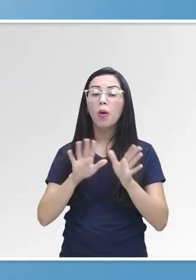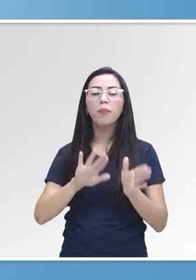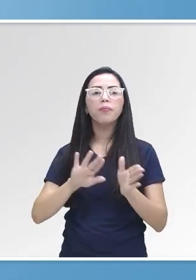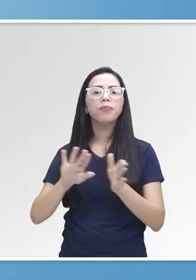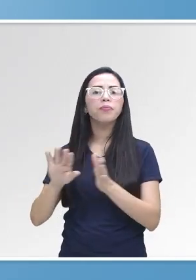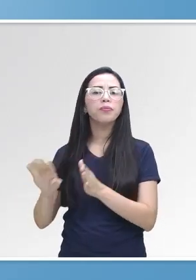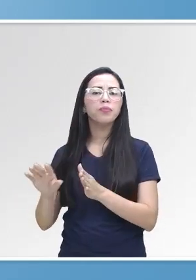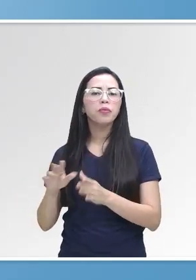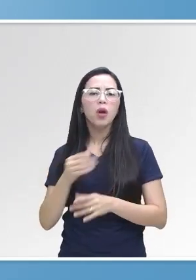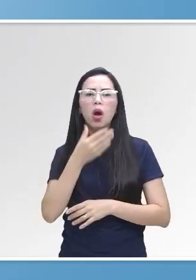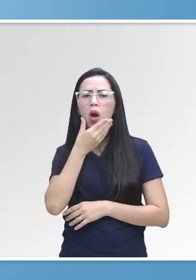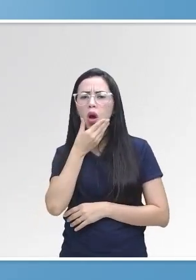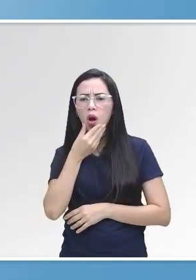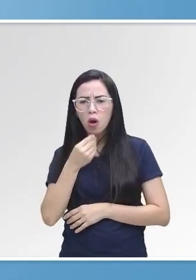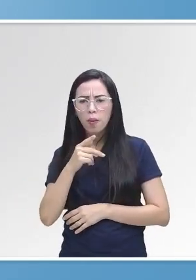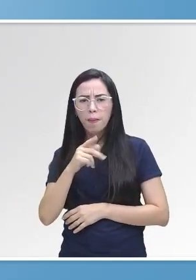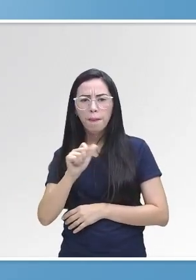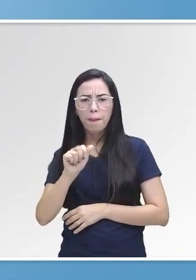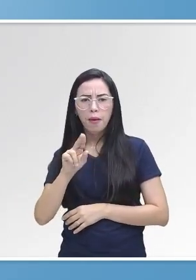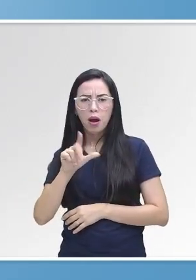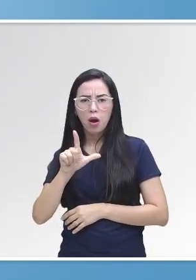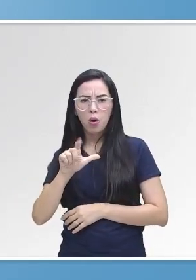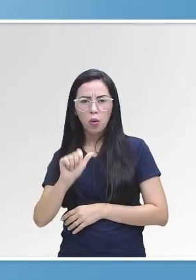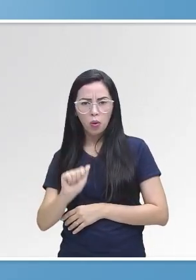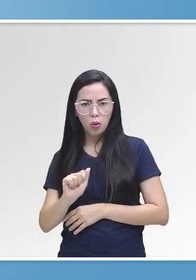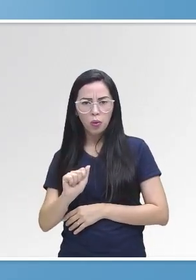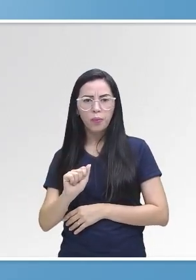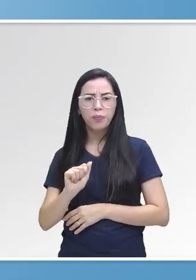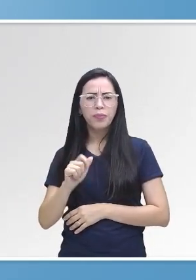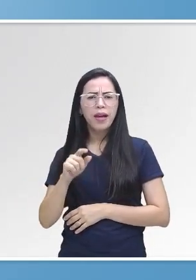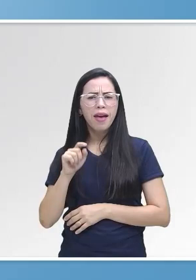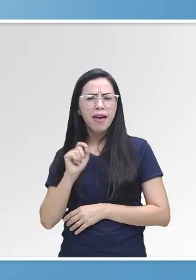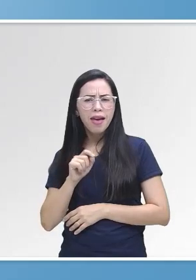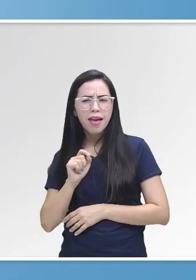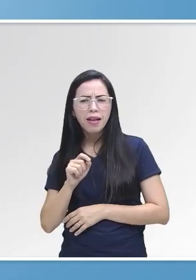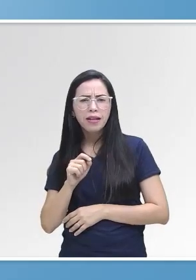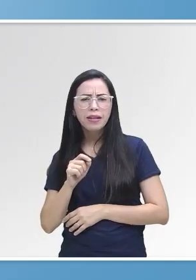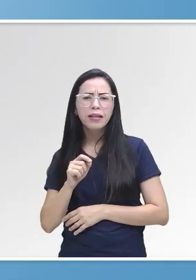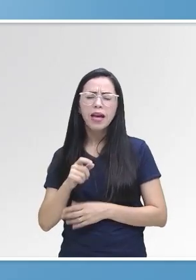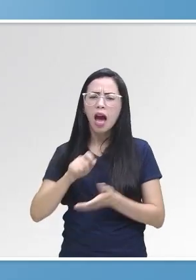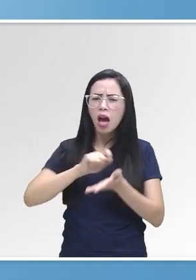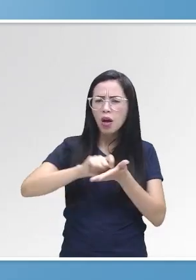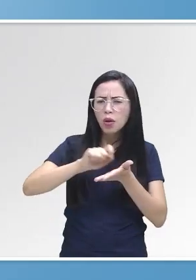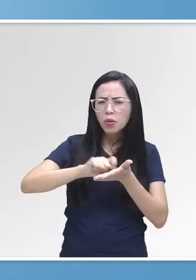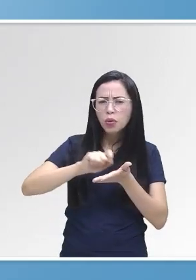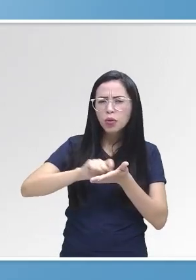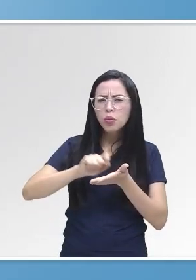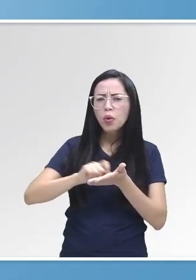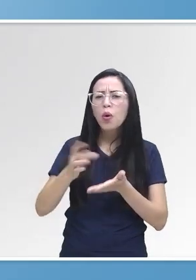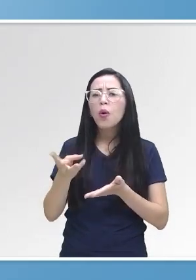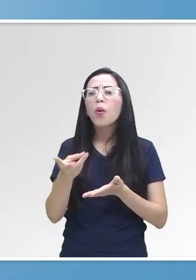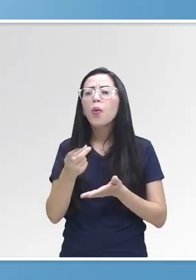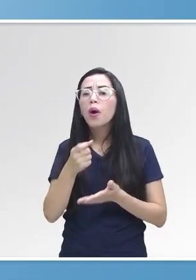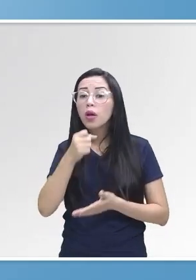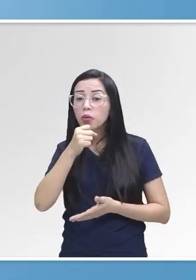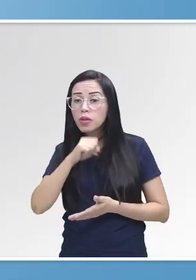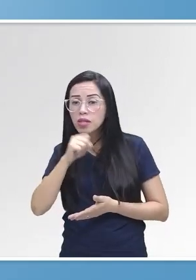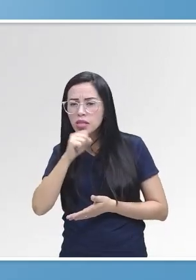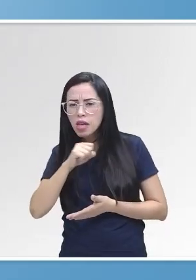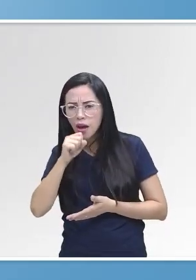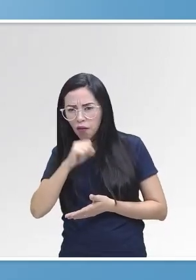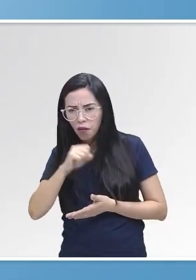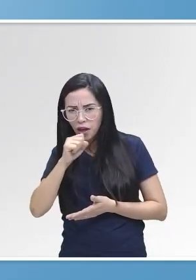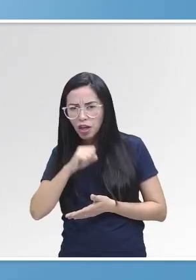de sabores de sorvete que mais eram vendidos durante a semana em sua sorveteria porém